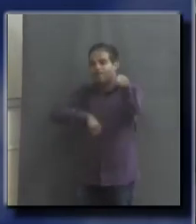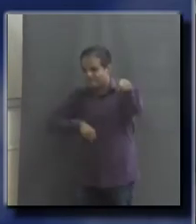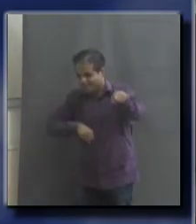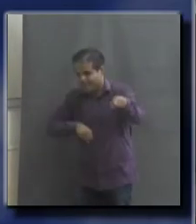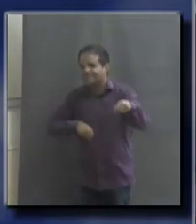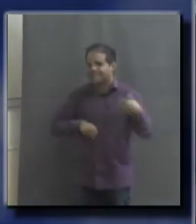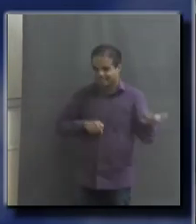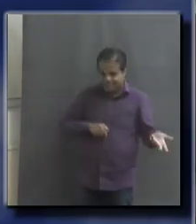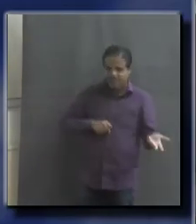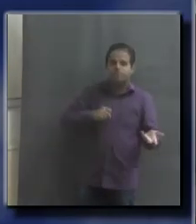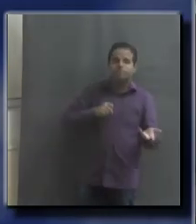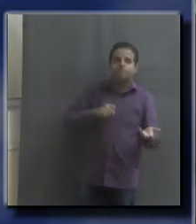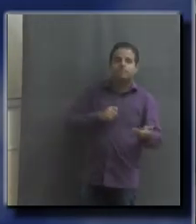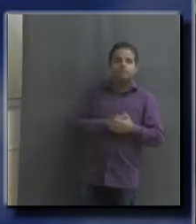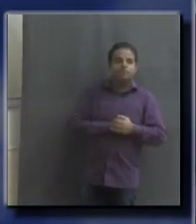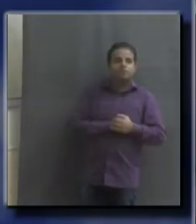formação,